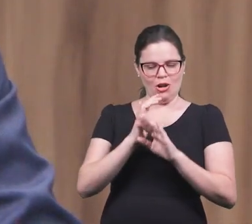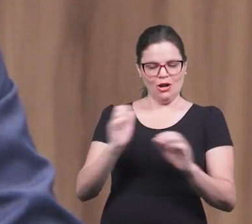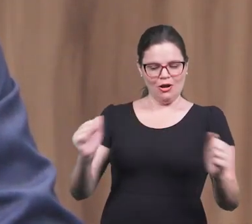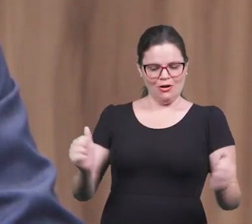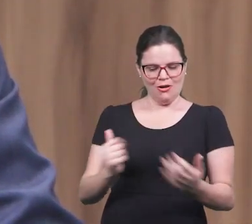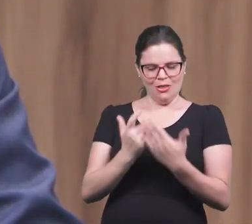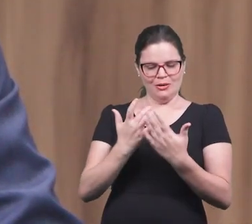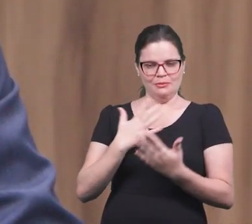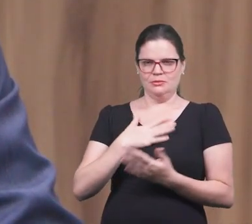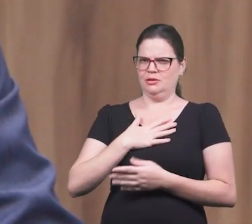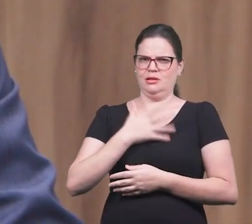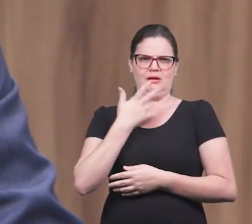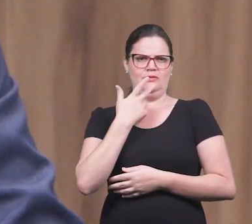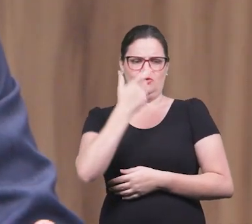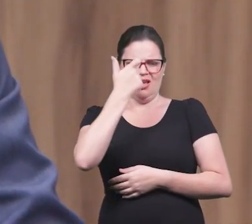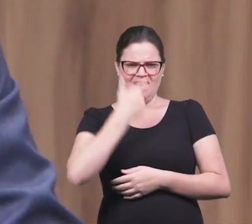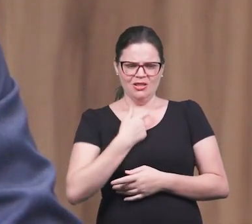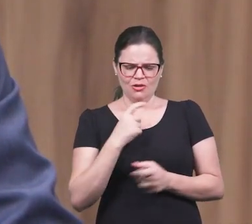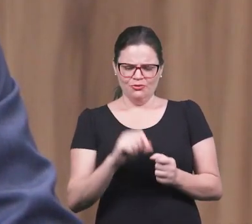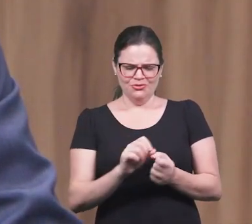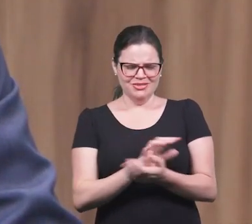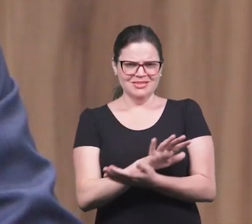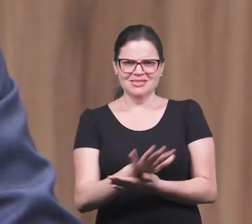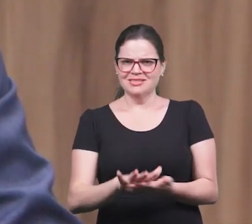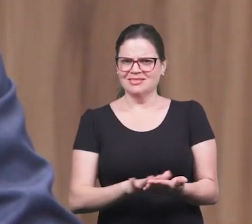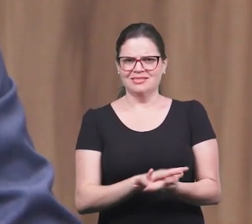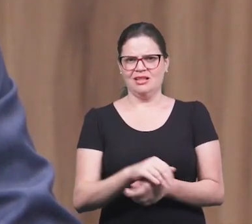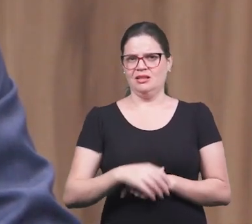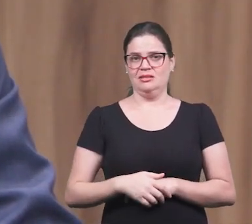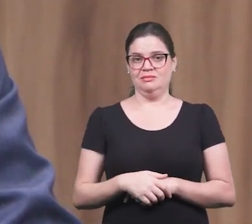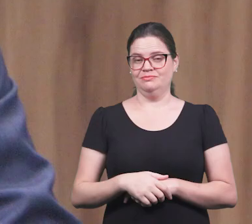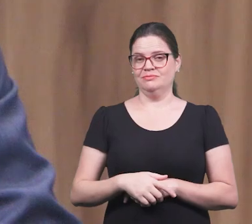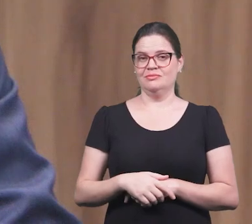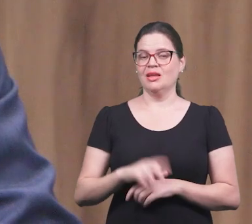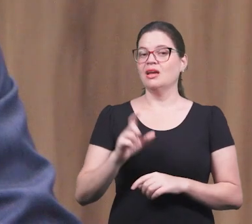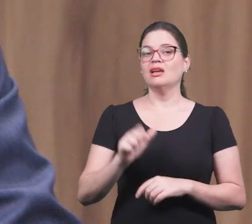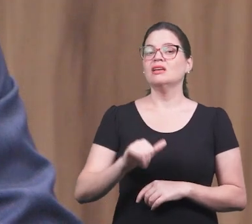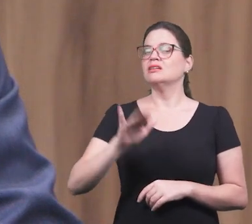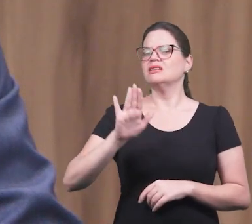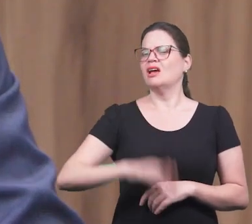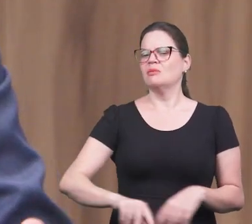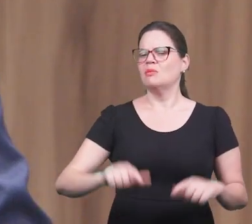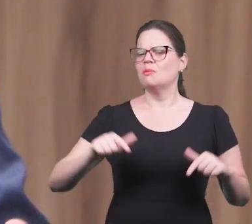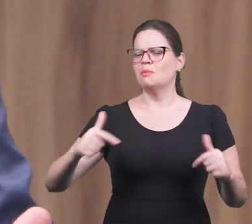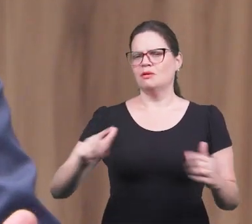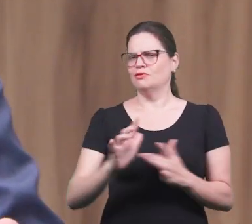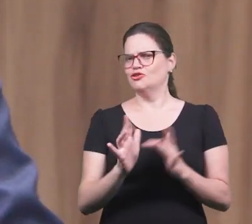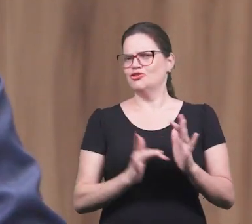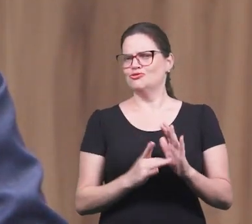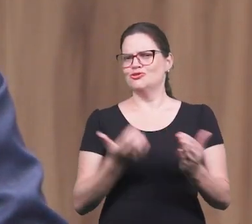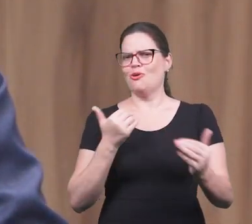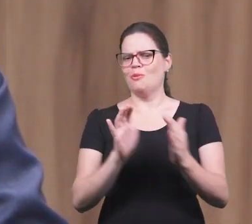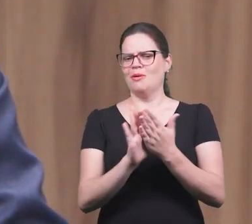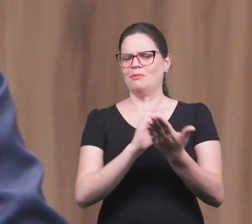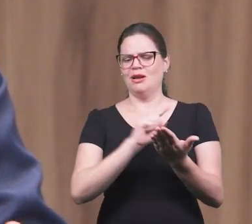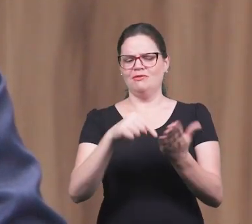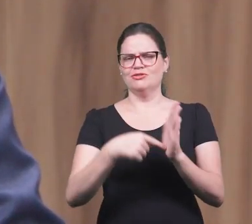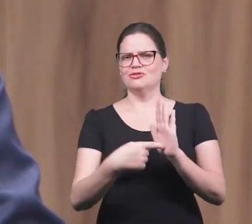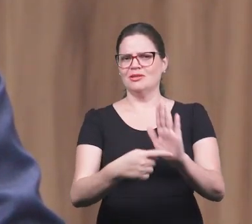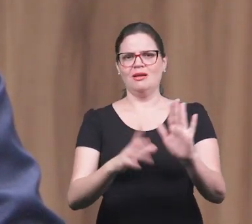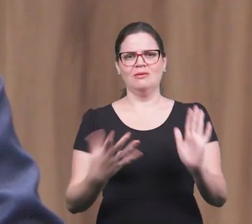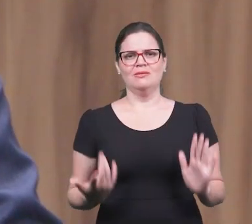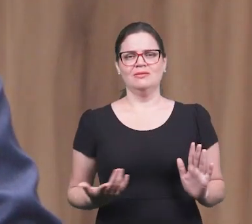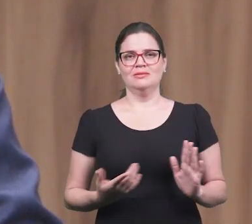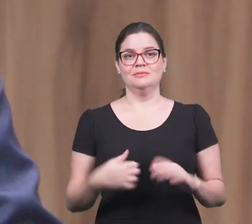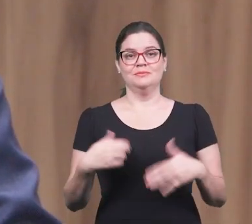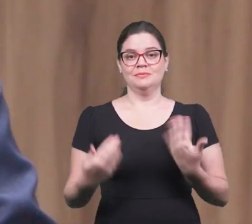fiz nada. A palavra fez tudo. Glória a Deus. E o interessante é que Lutero